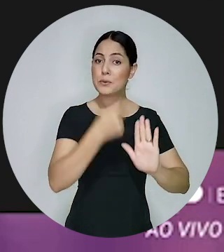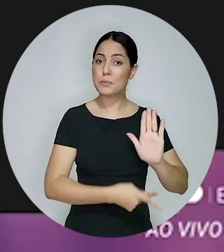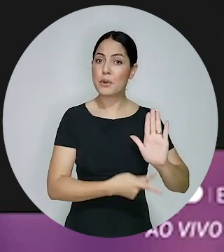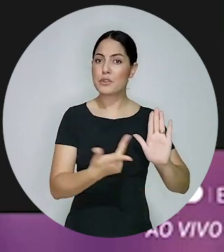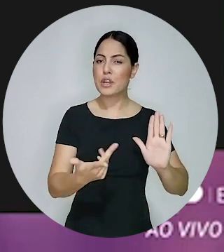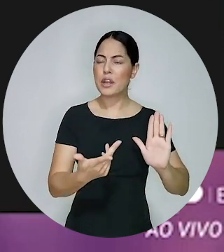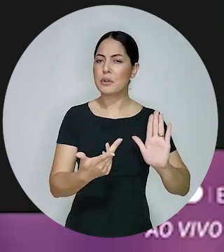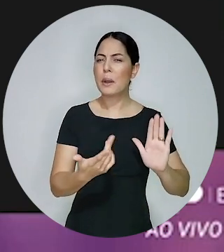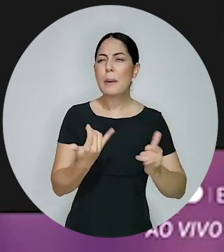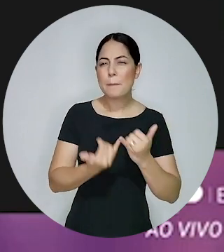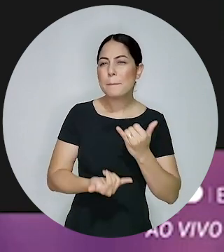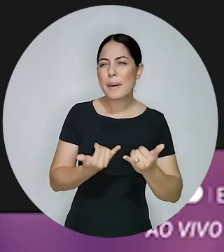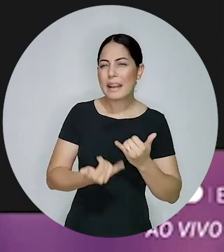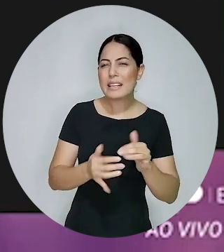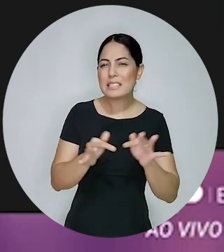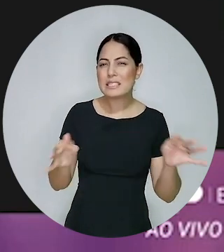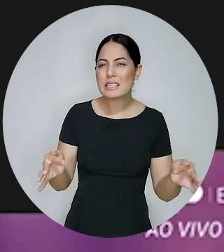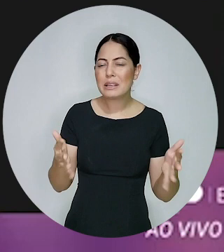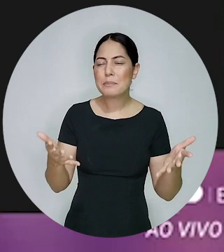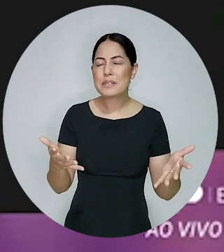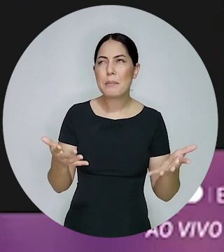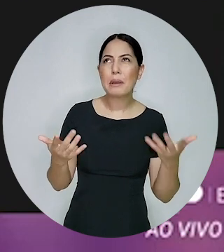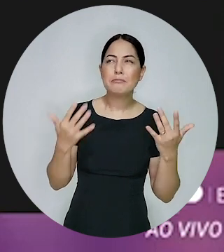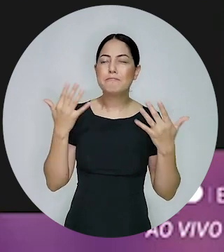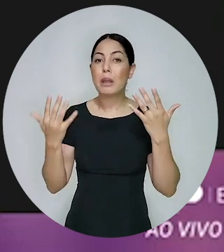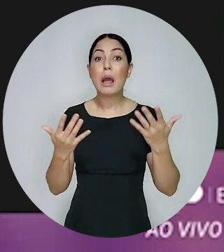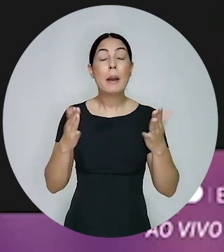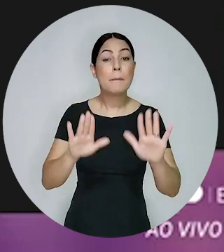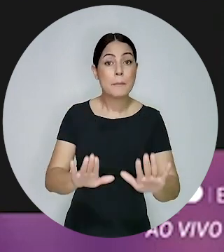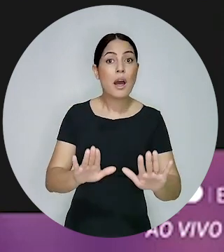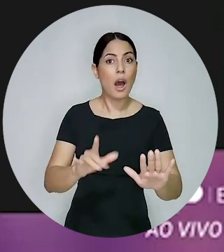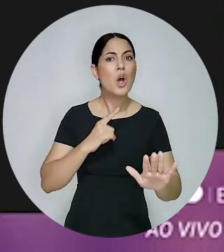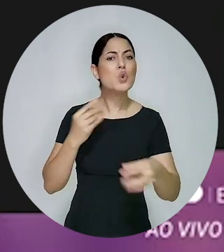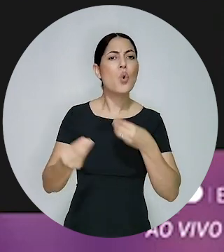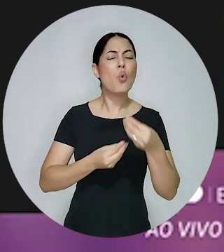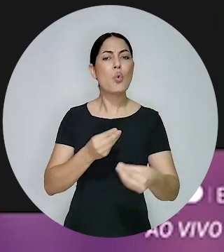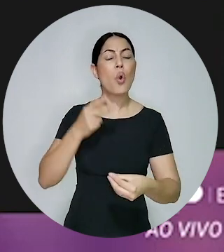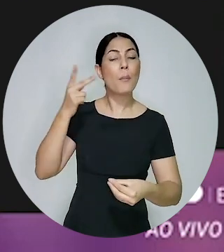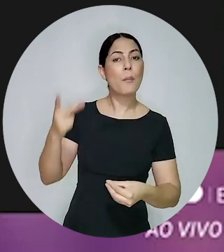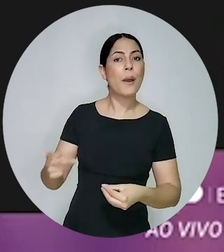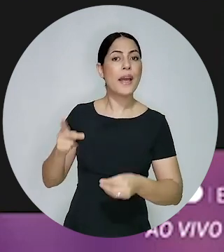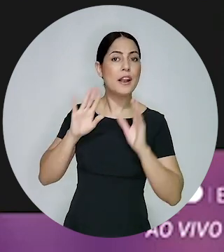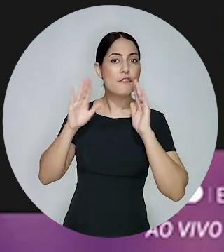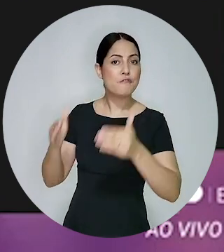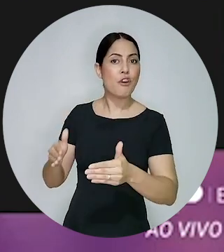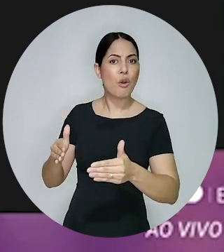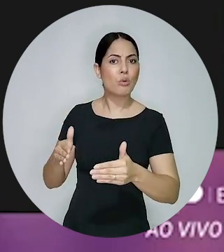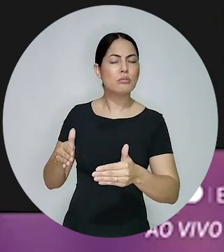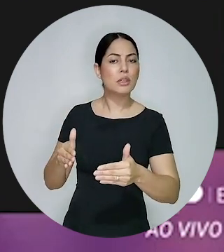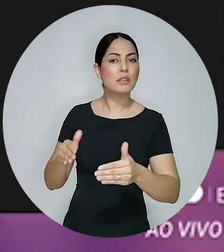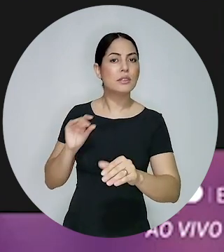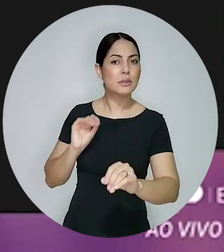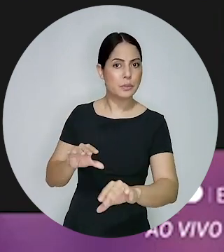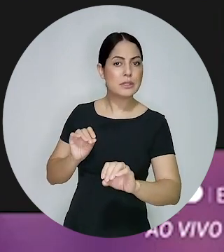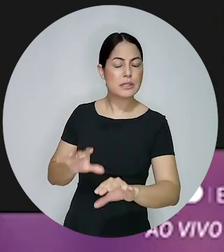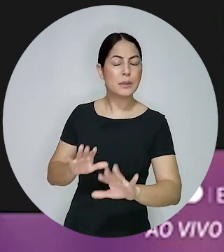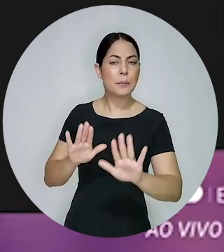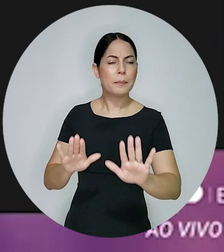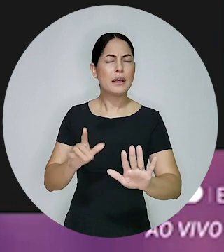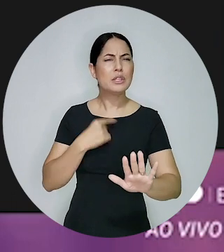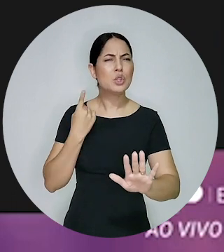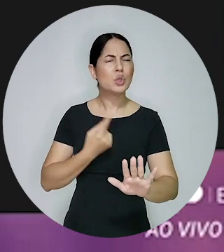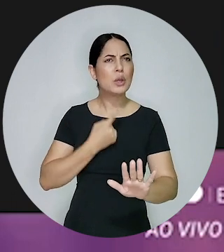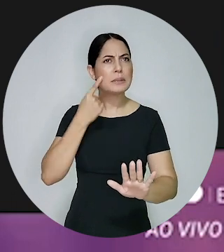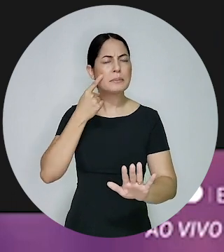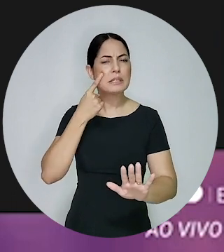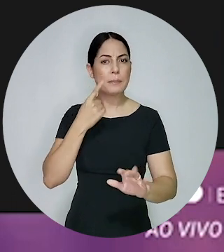E aí, para implementar, né, parece um pouco abstrato, mas para a gente trazer um pouco mais praticamente como a gente traz esse ensino centrado no